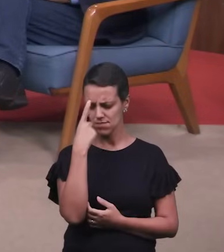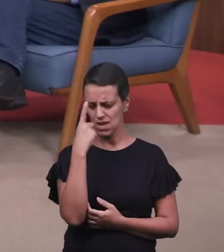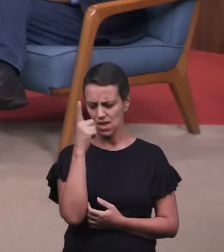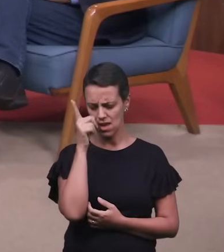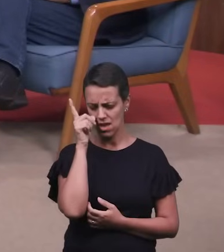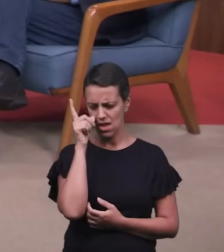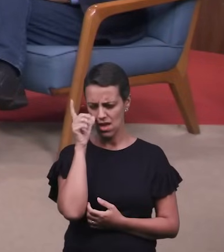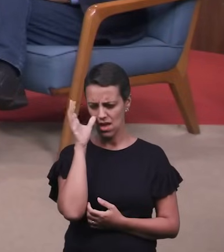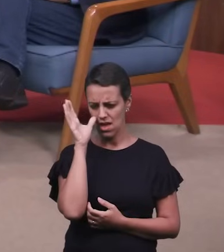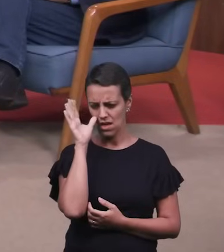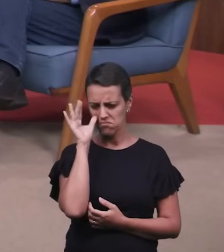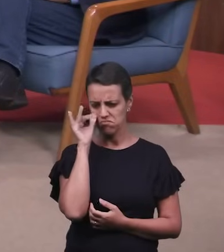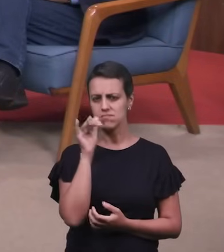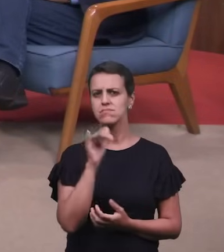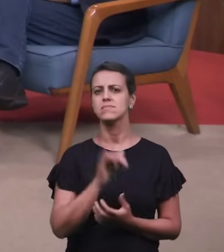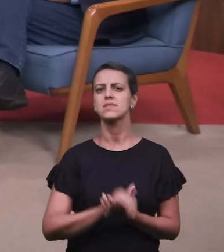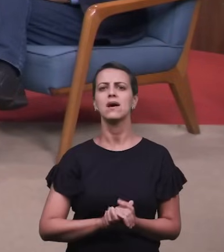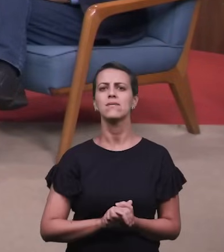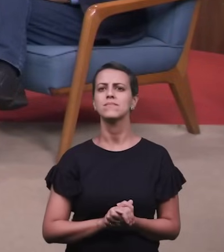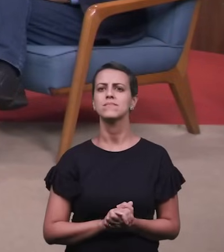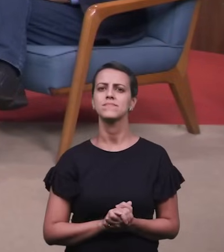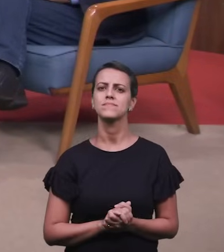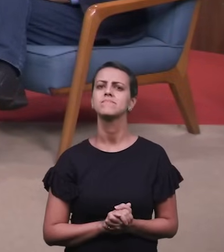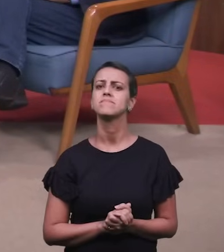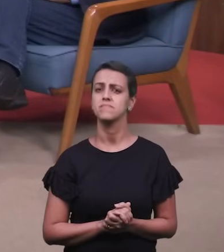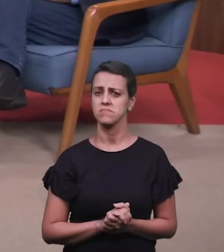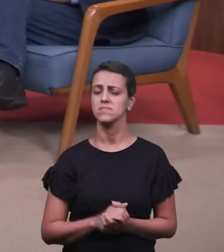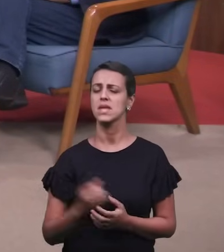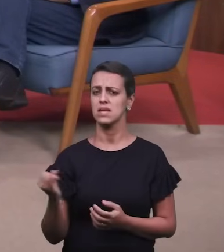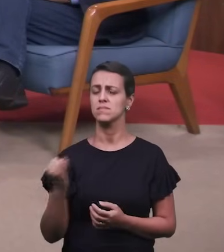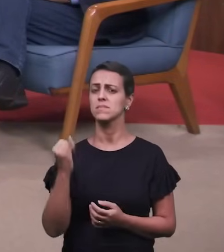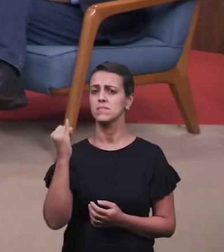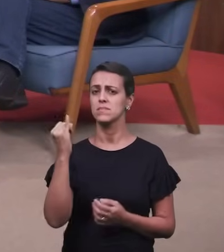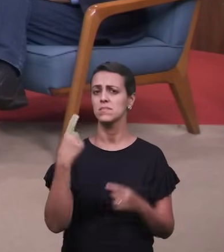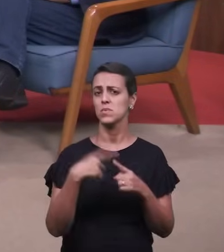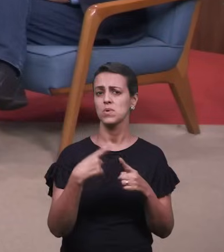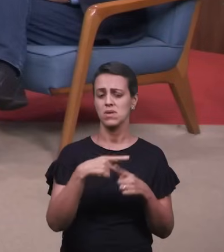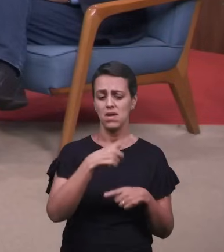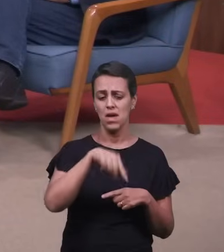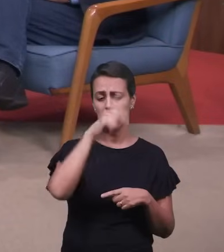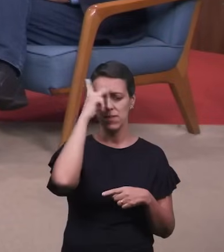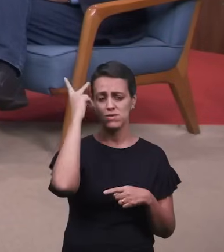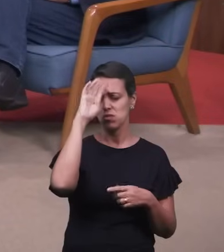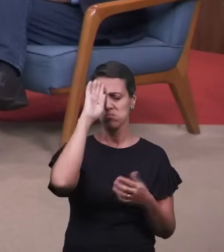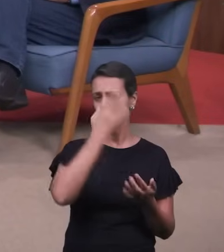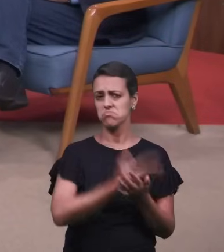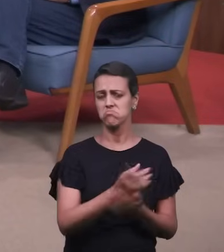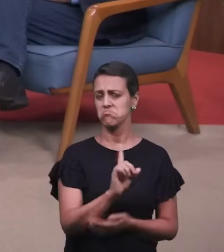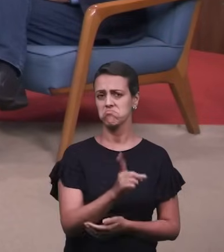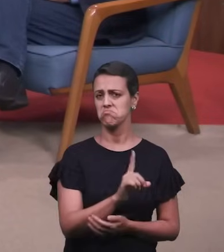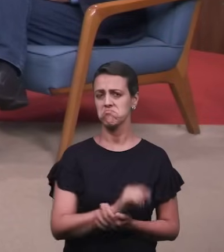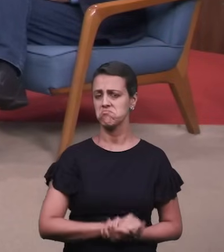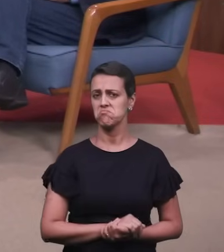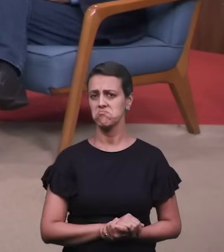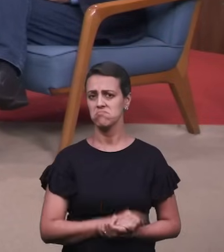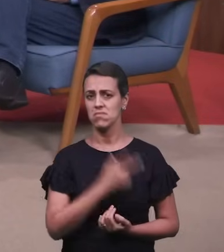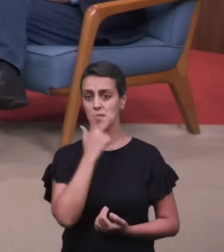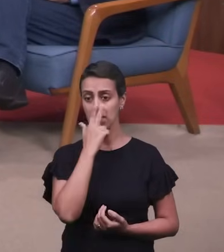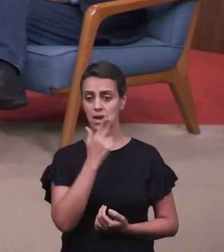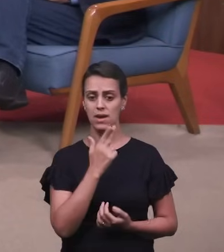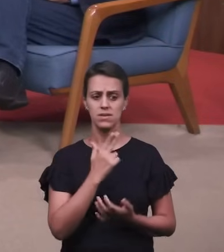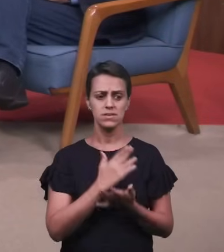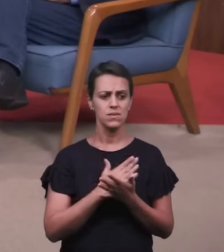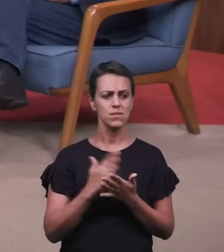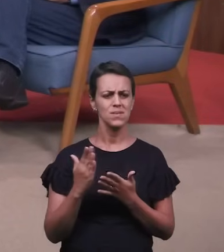O aspecto de que cegou os entendimentos dos incrédulos. Então o homem não quer crer e ele entra num